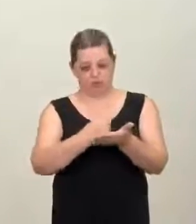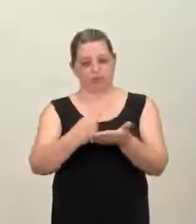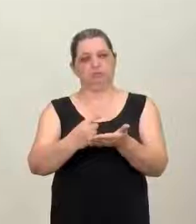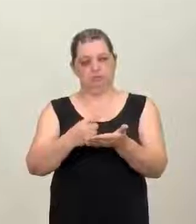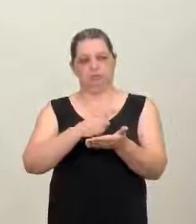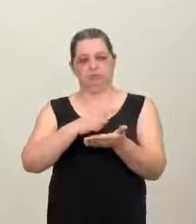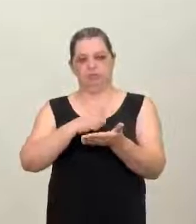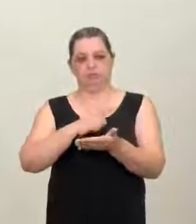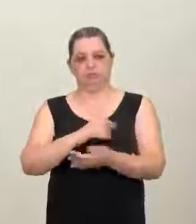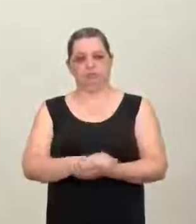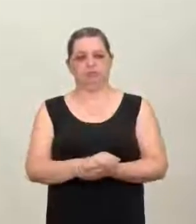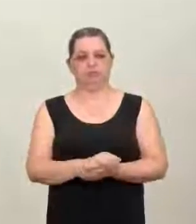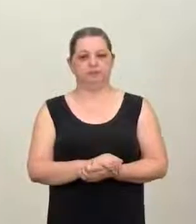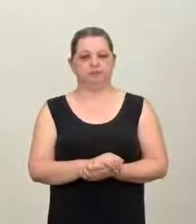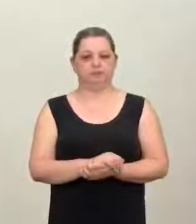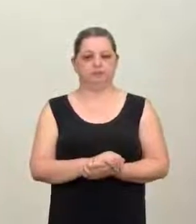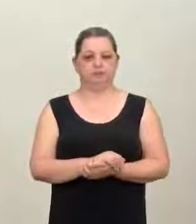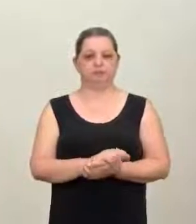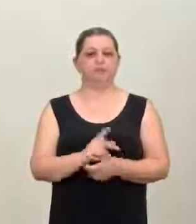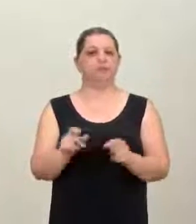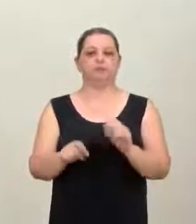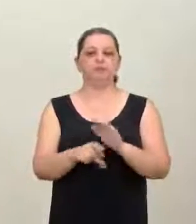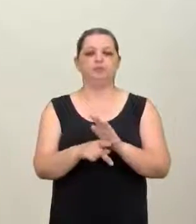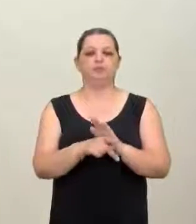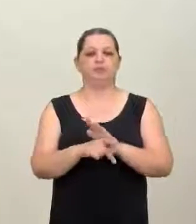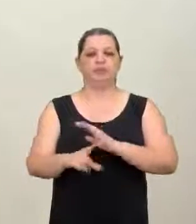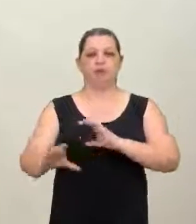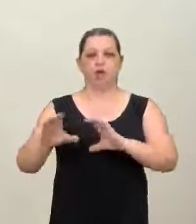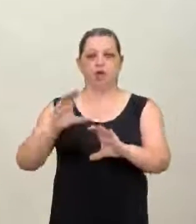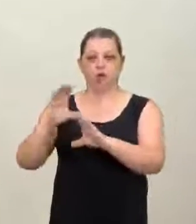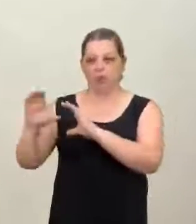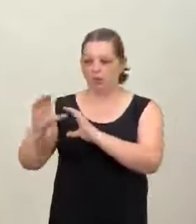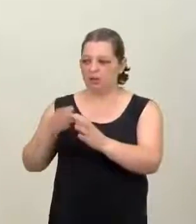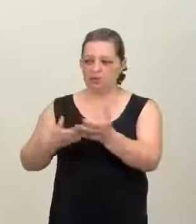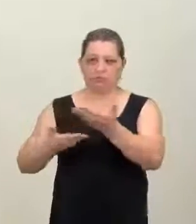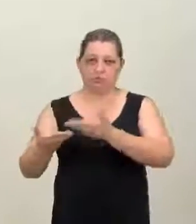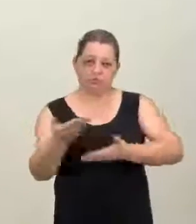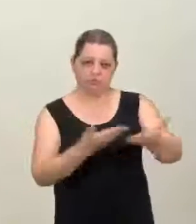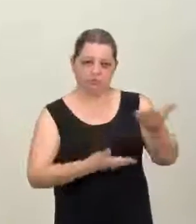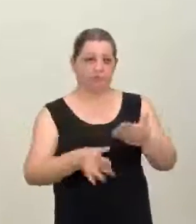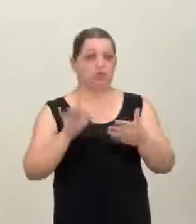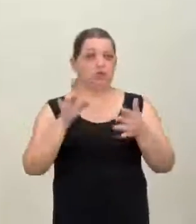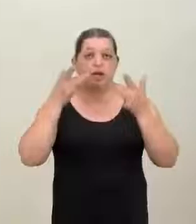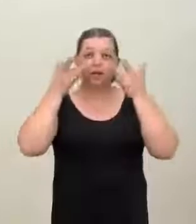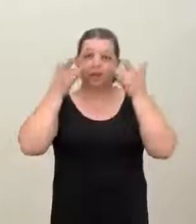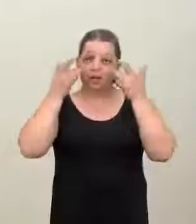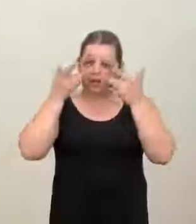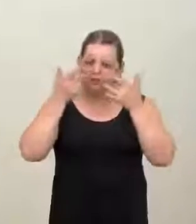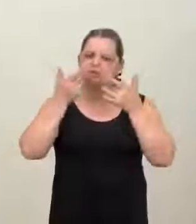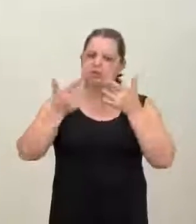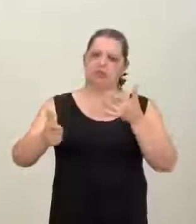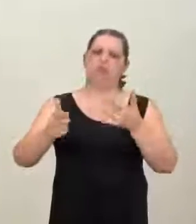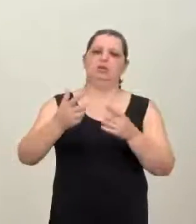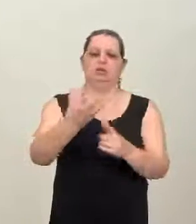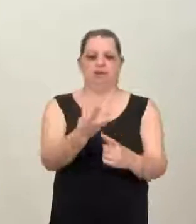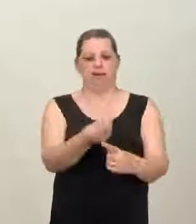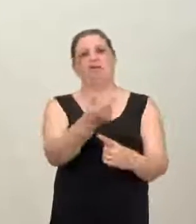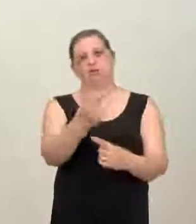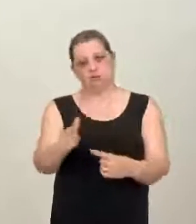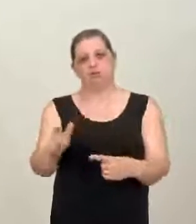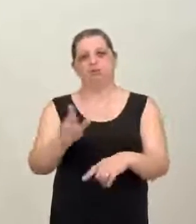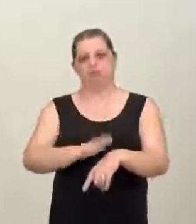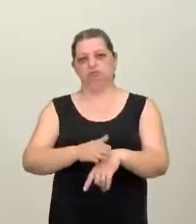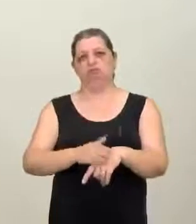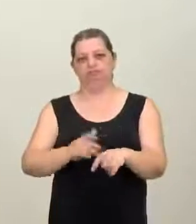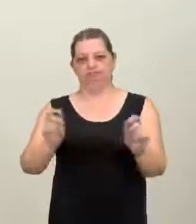quarta parede. Então, a quebra da quarta parede não é uma característica só do teatro. Tem outros tipos de arte que você pode fazer isso.